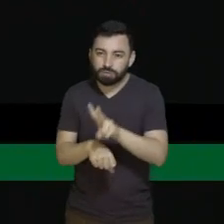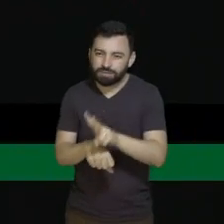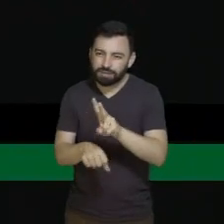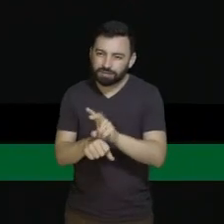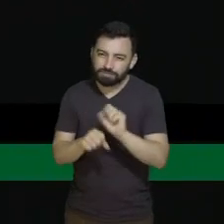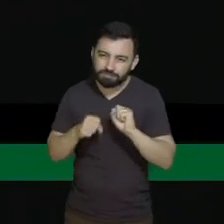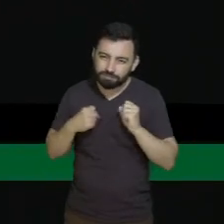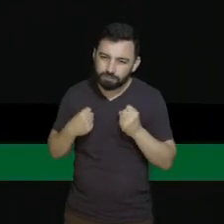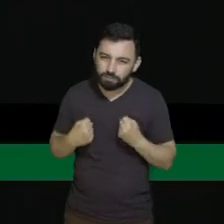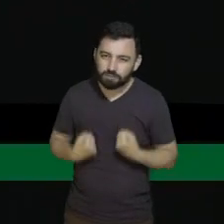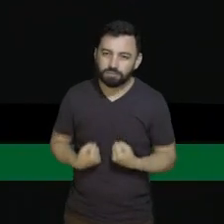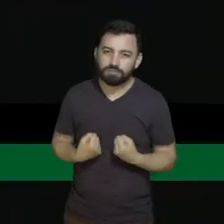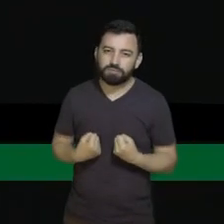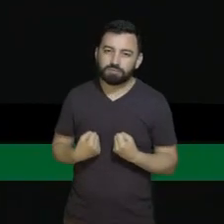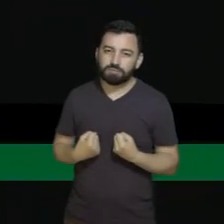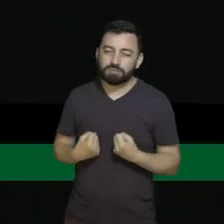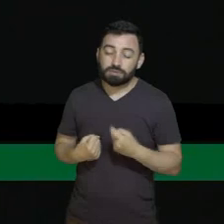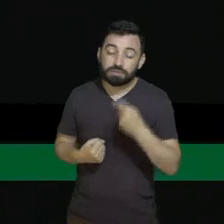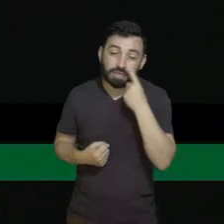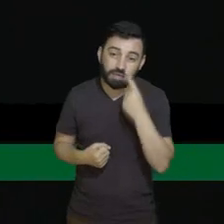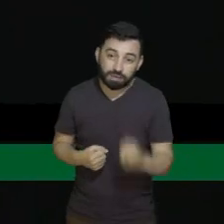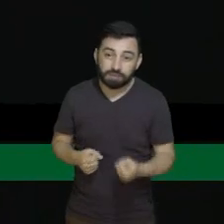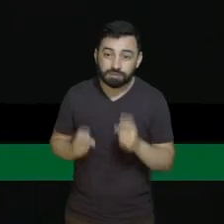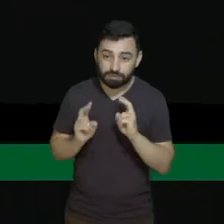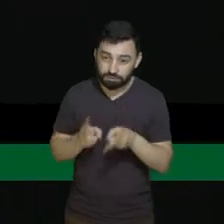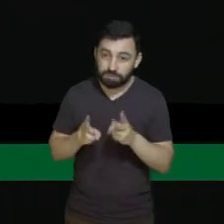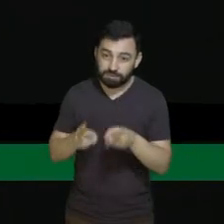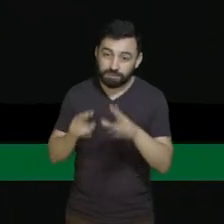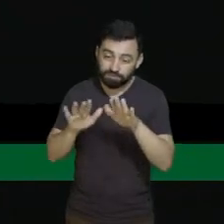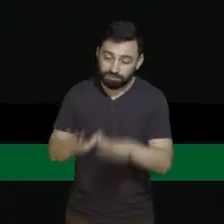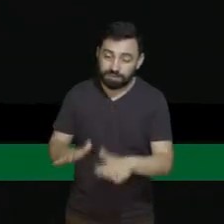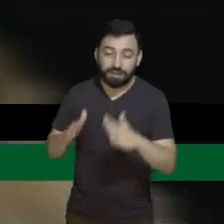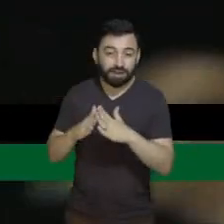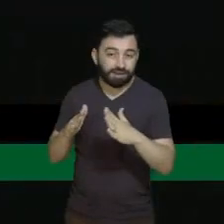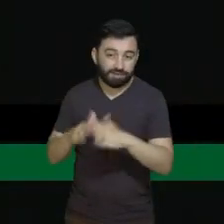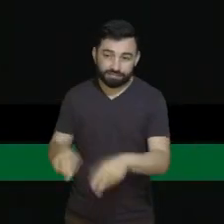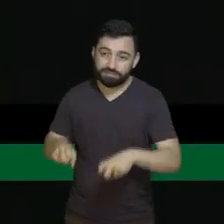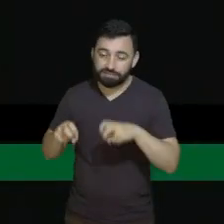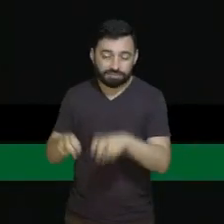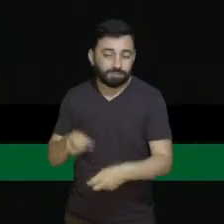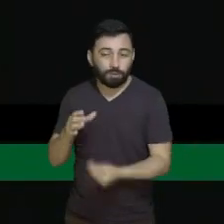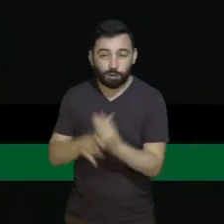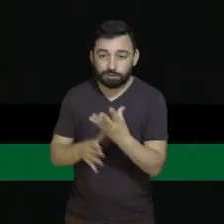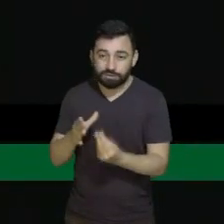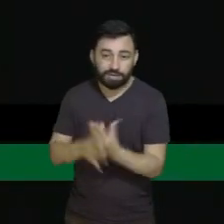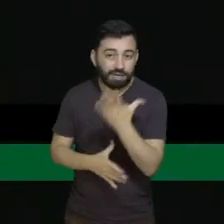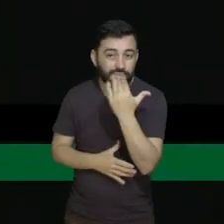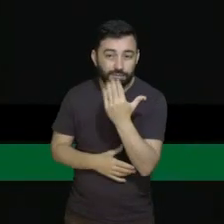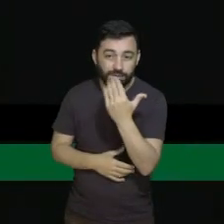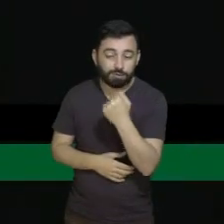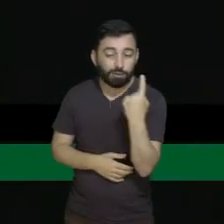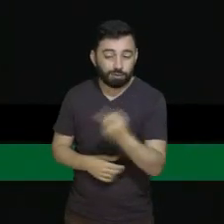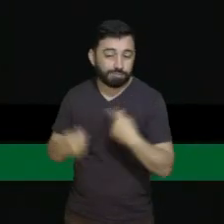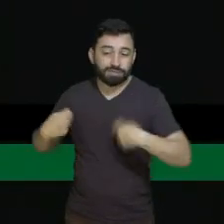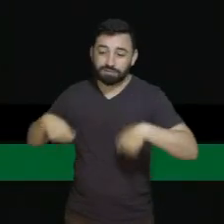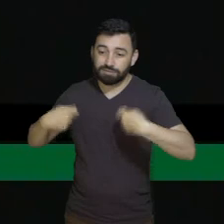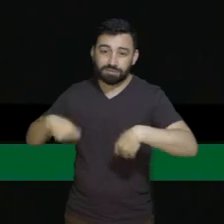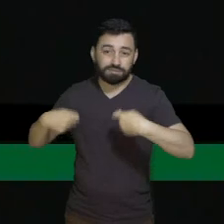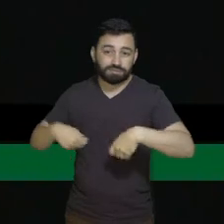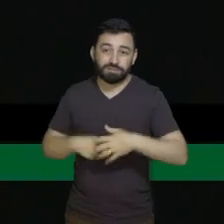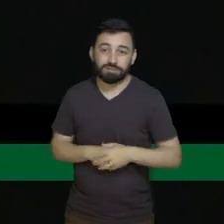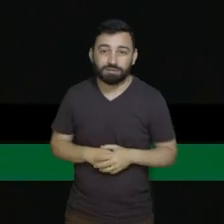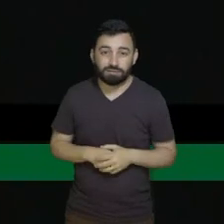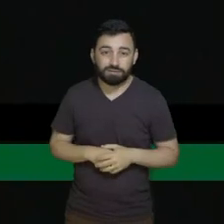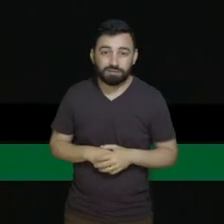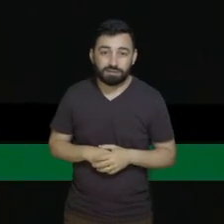dedicação e o interesse em permanecer na propriedade e produzir os alimentos que nós tanto precisamos. Com